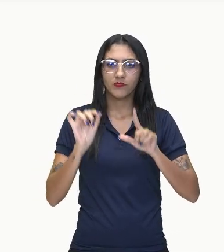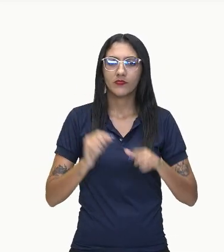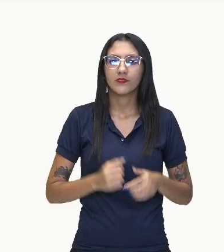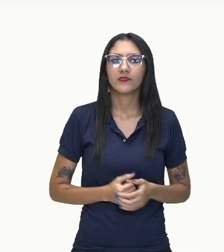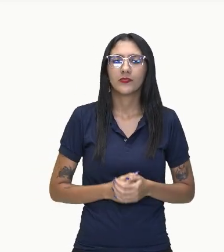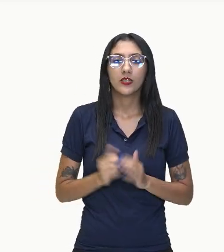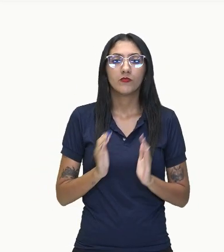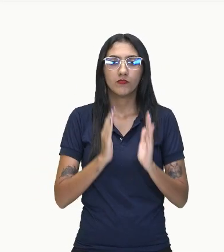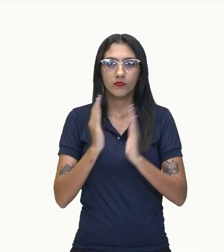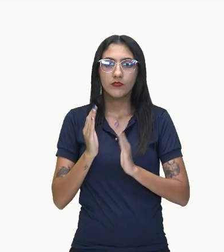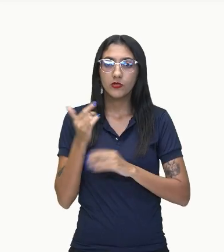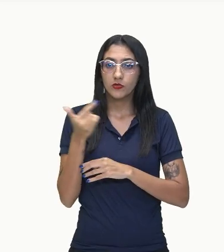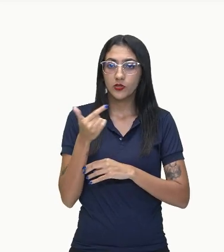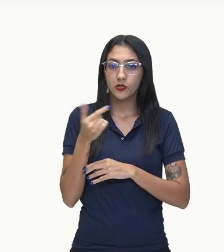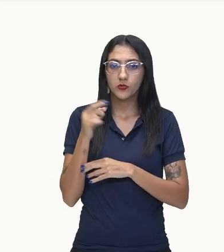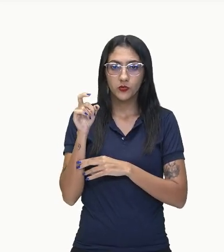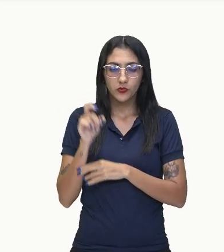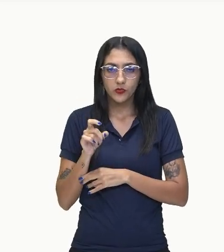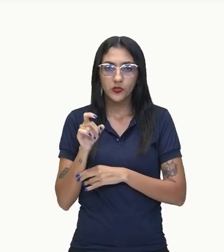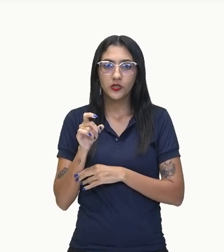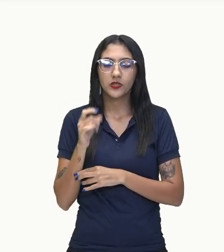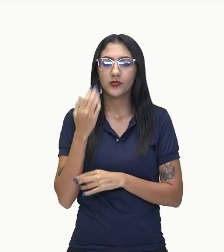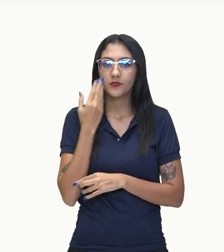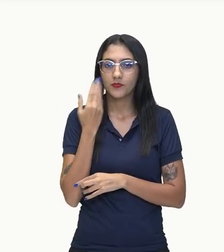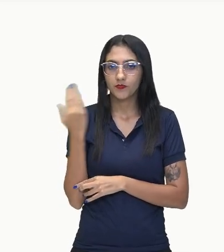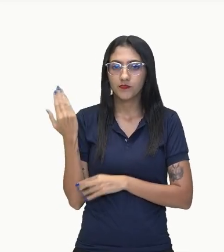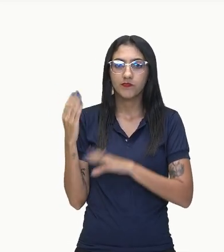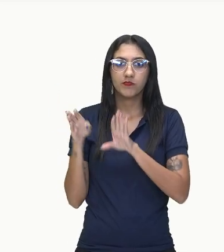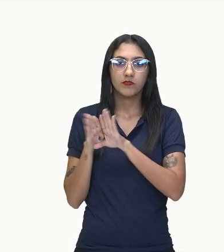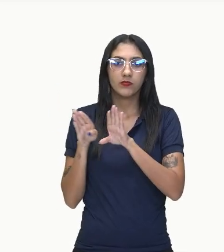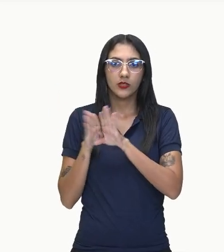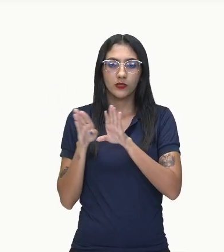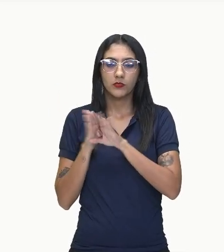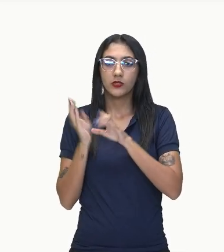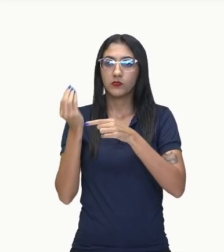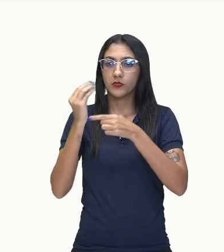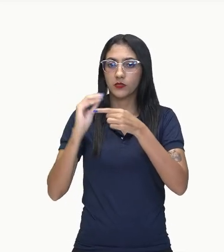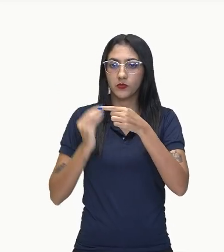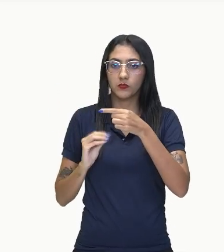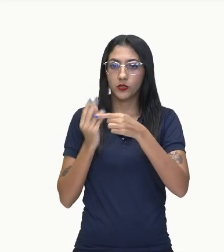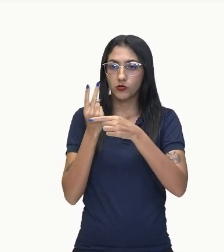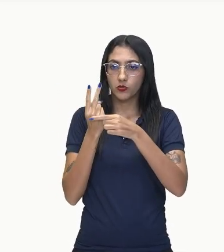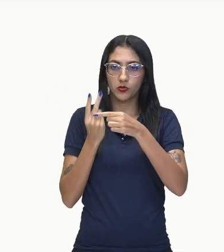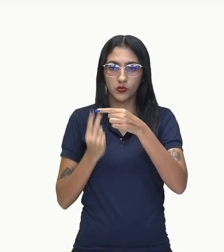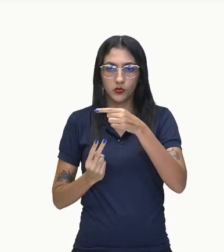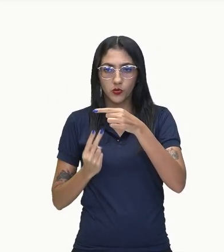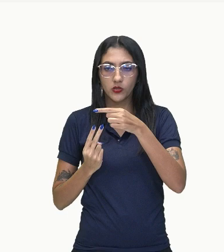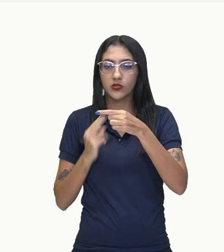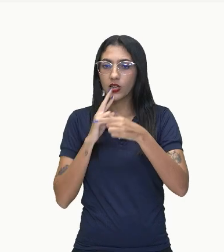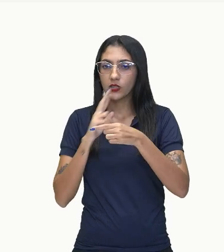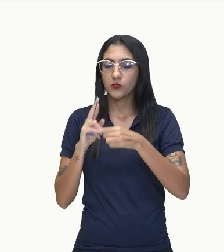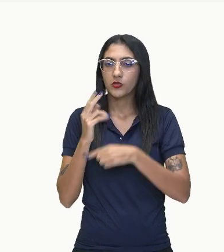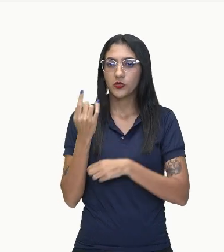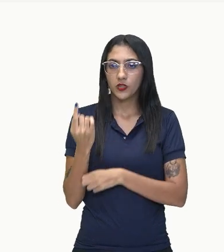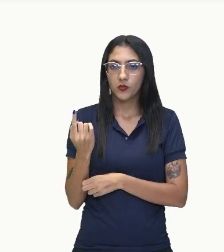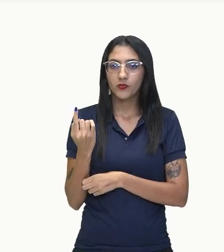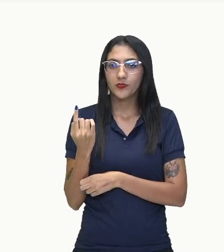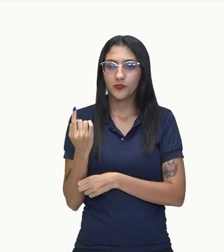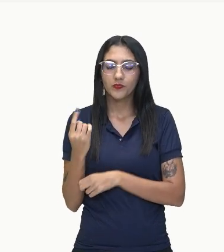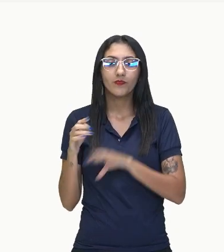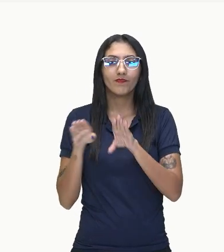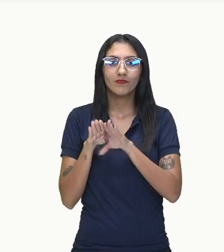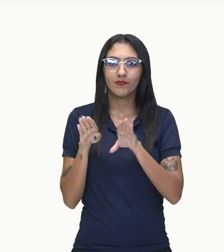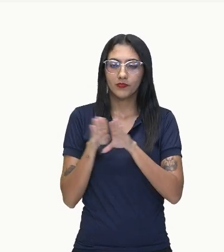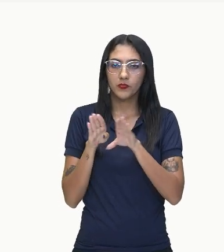vai ser 4 menos 2 sobre 2, que é igual a 2 sobre 2, que é igual a 1, que também é o outro